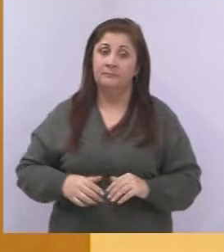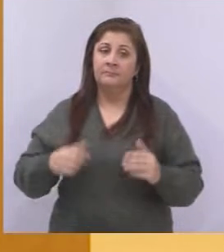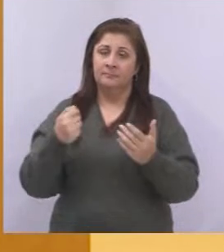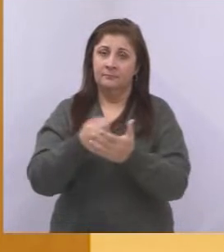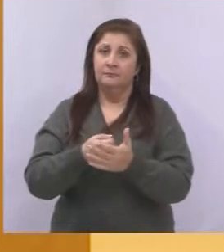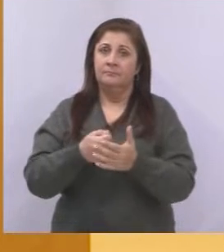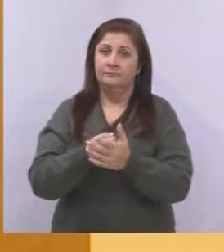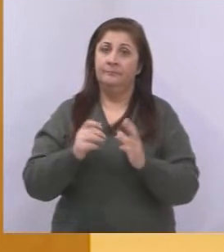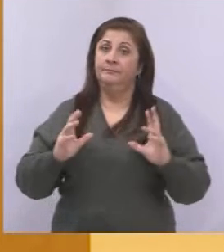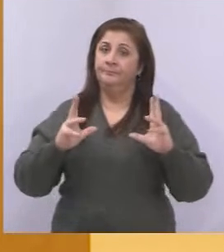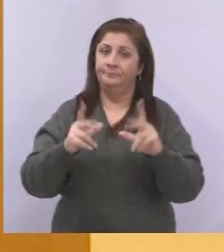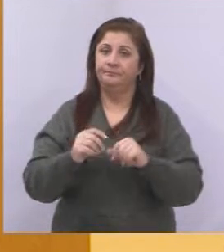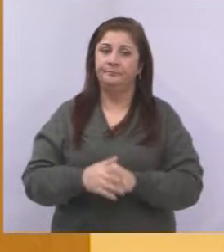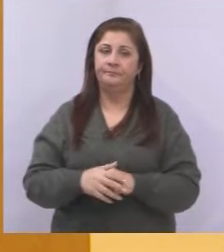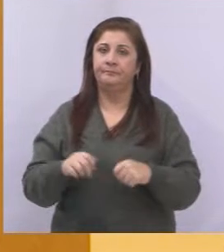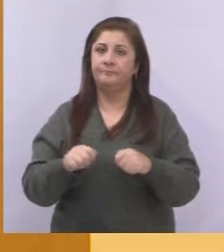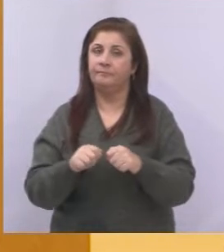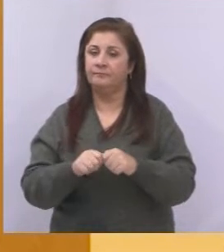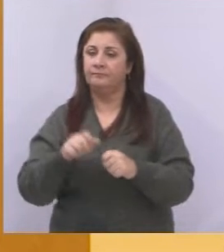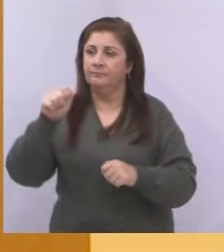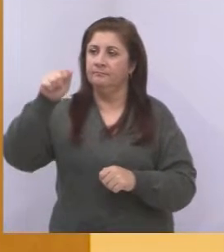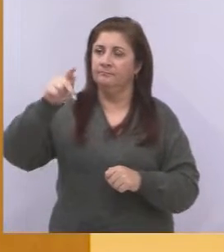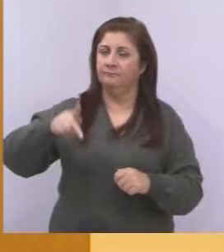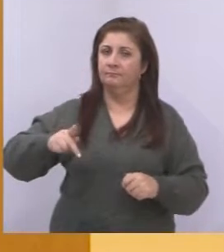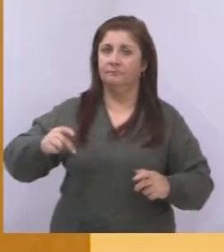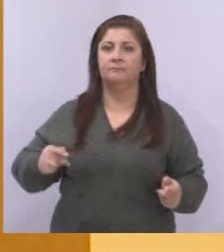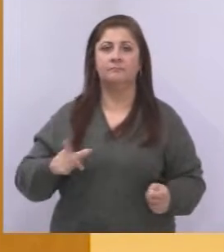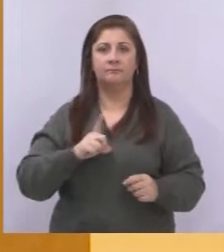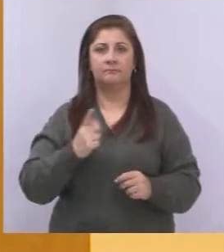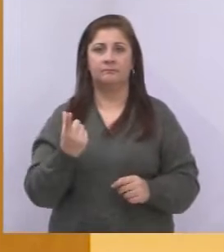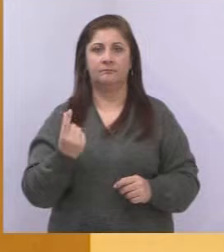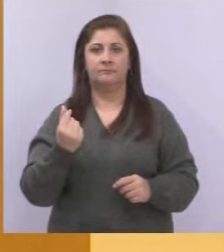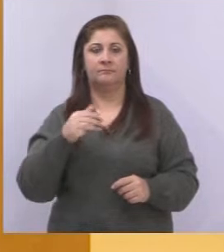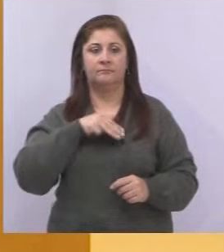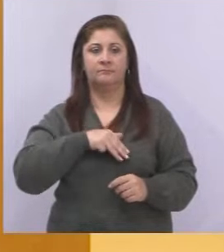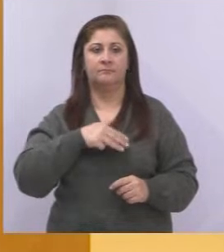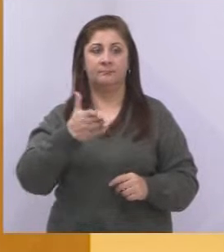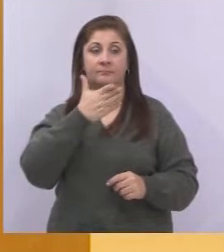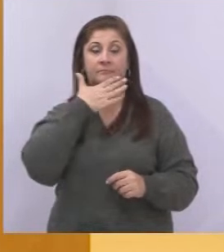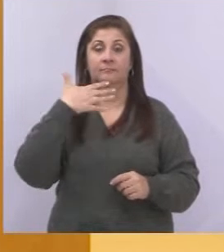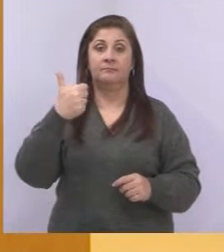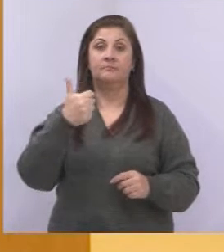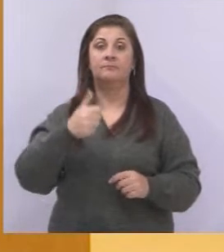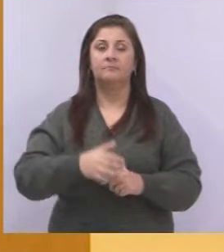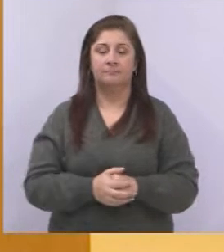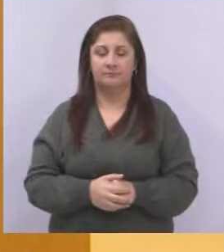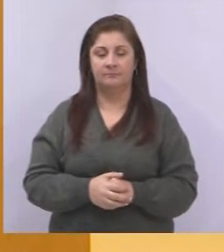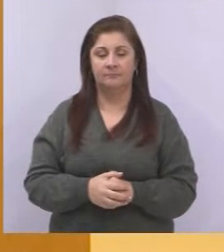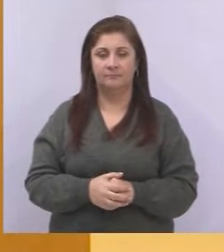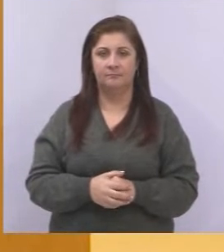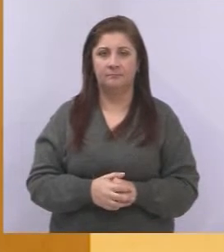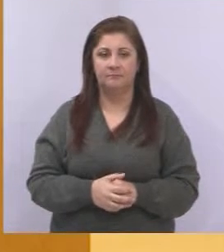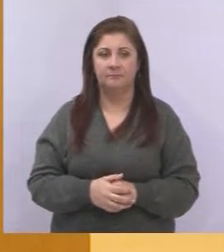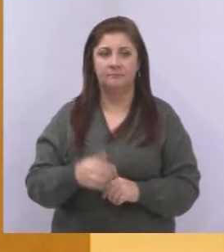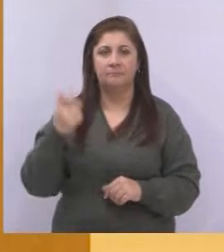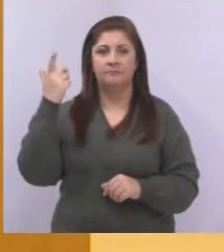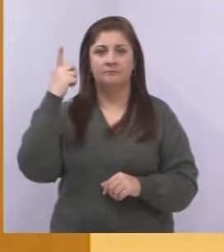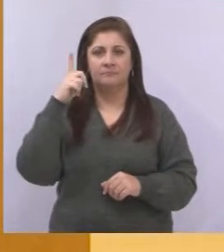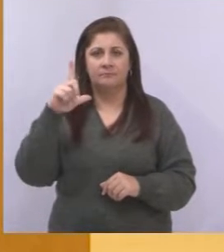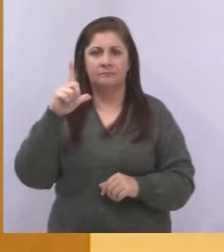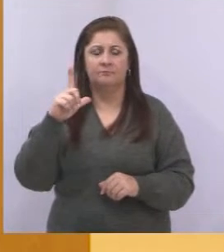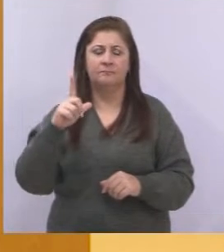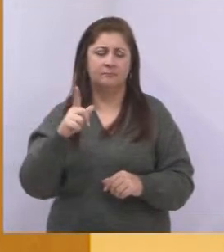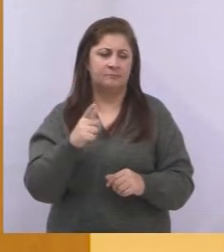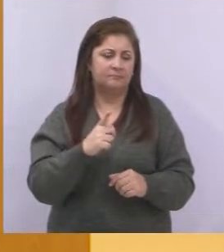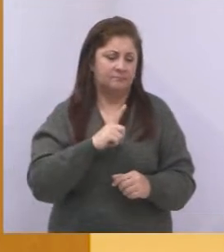de todos nós, né? Fazer com que os nossos aposentados ganhem mais, que eles tenham mais condição de ter o seu